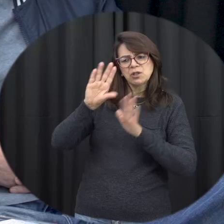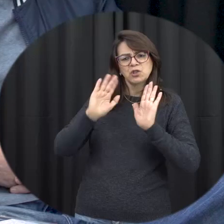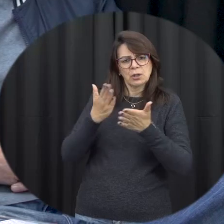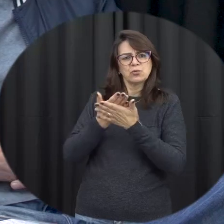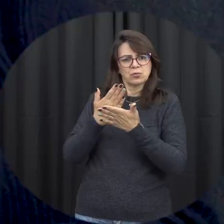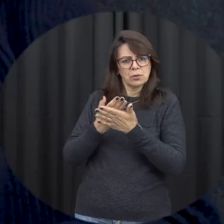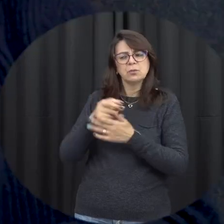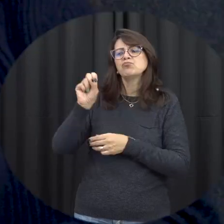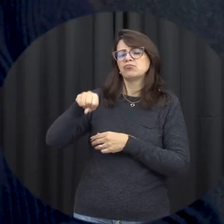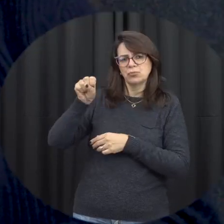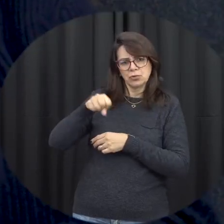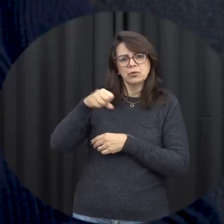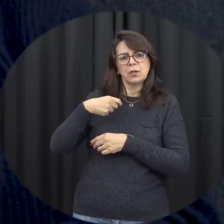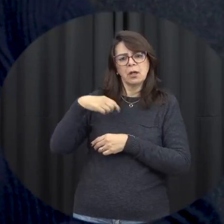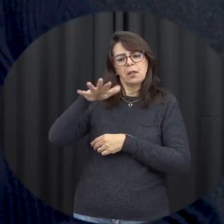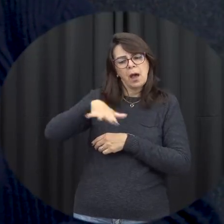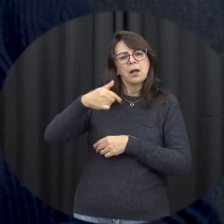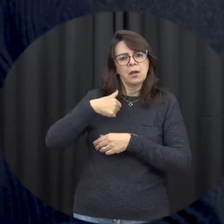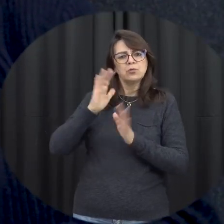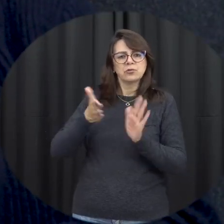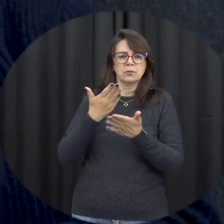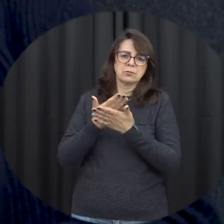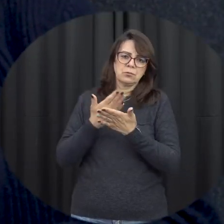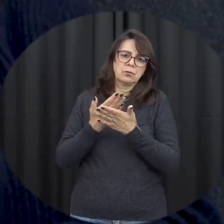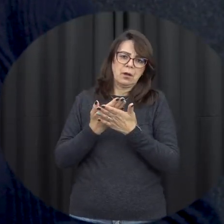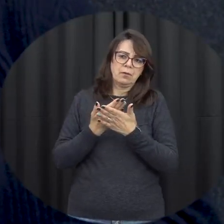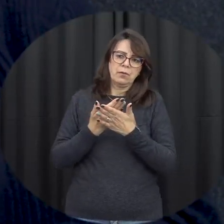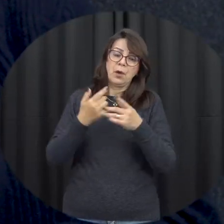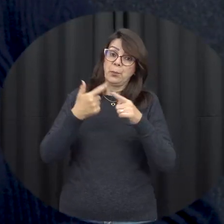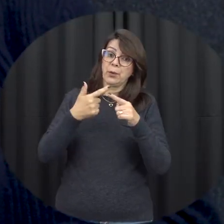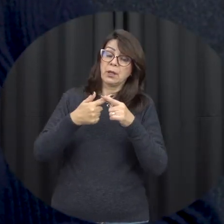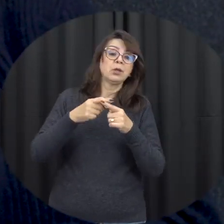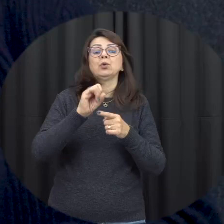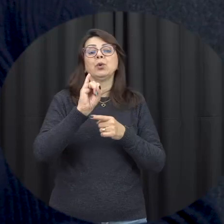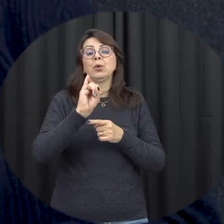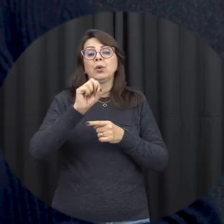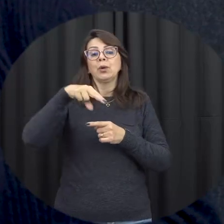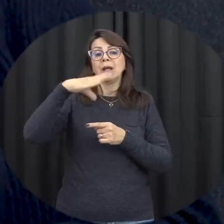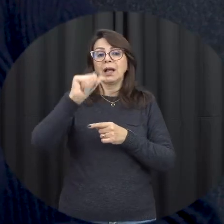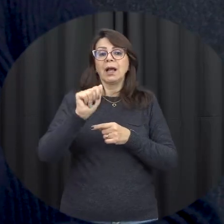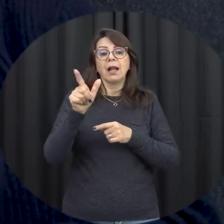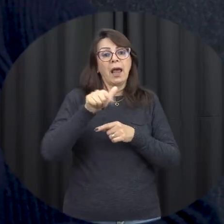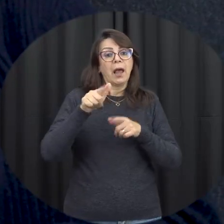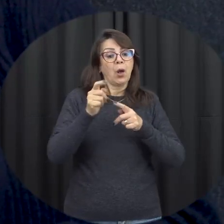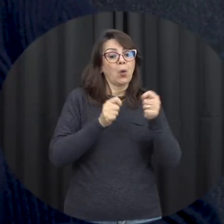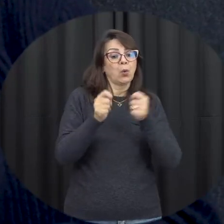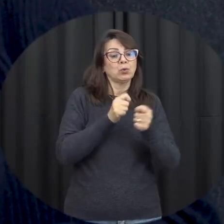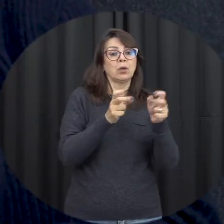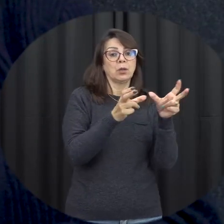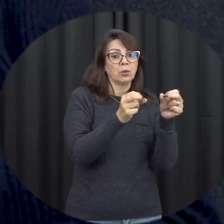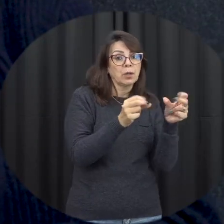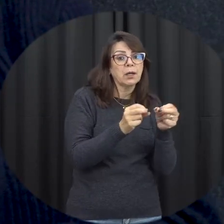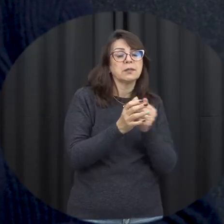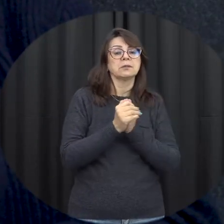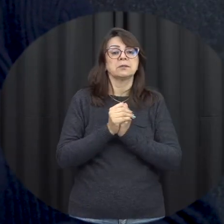outros temas? Pela área em que eu estava estudando também. No Instituto, na verdade, no INCA, era em relação ao controle do